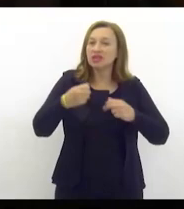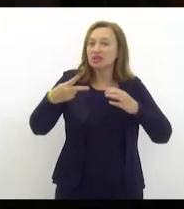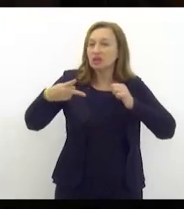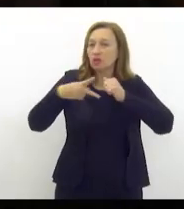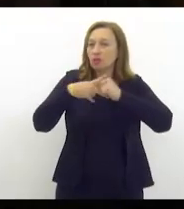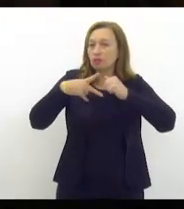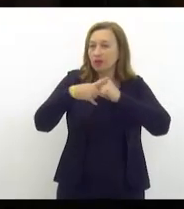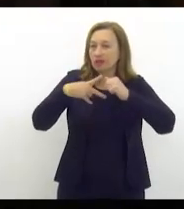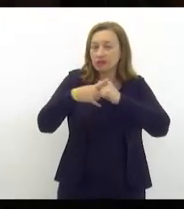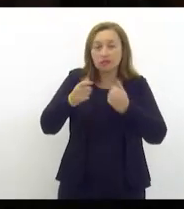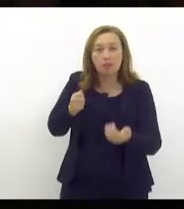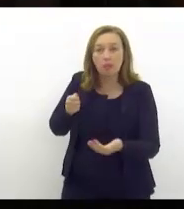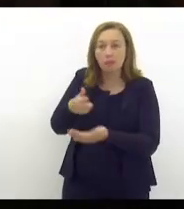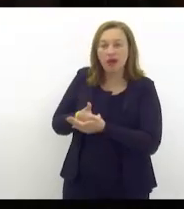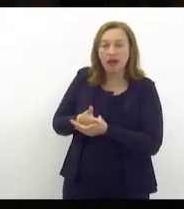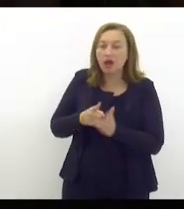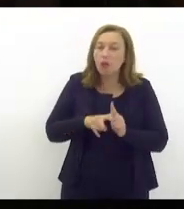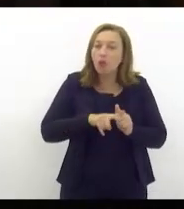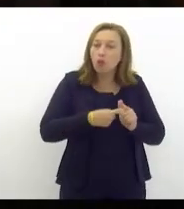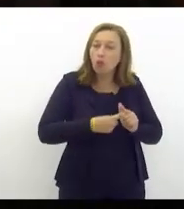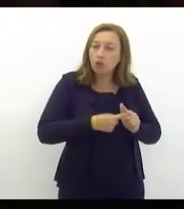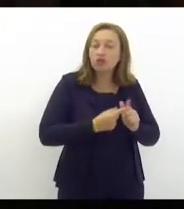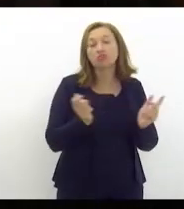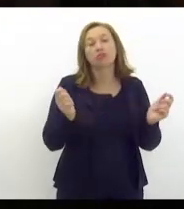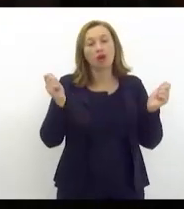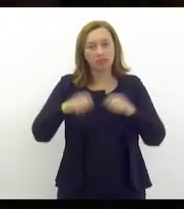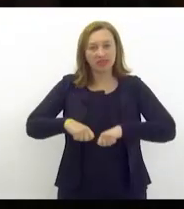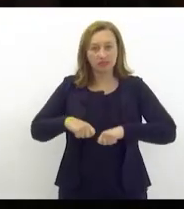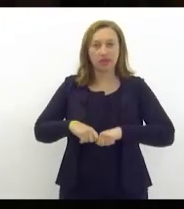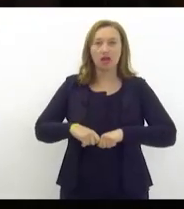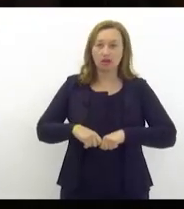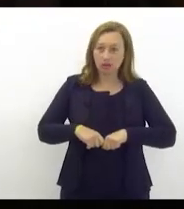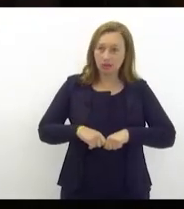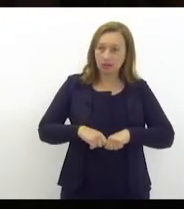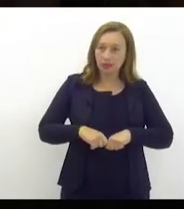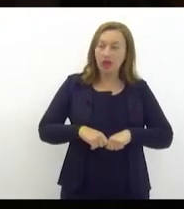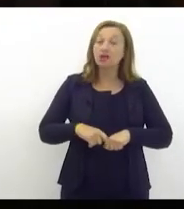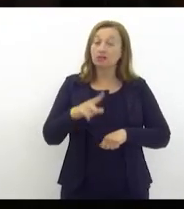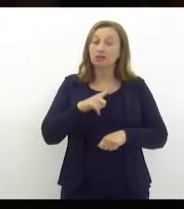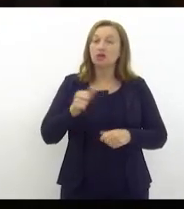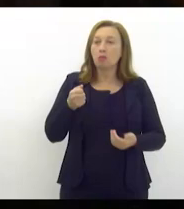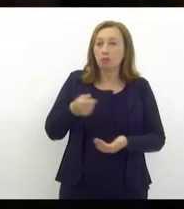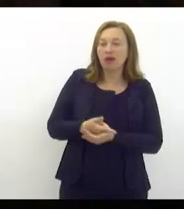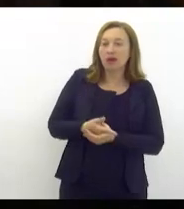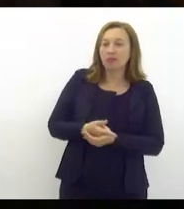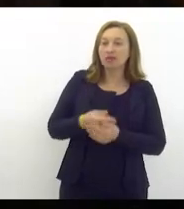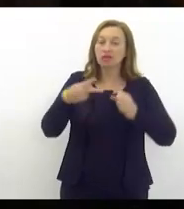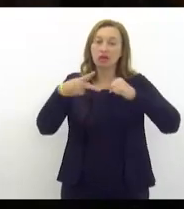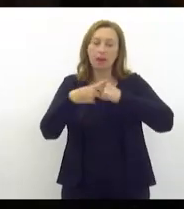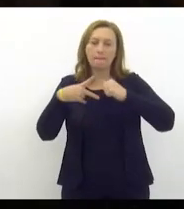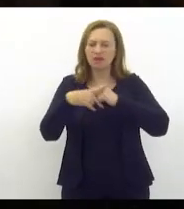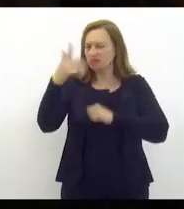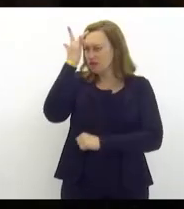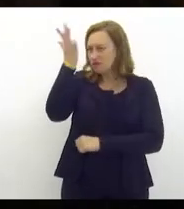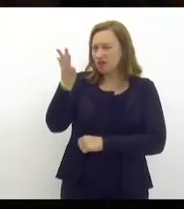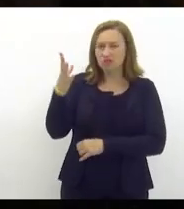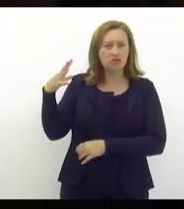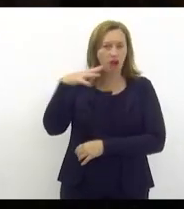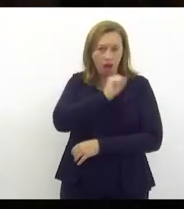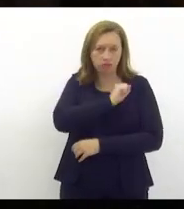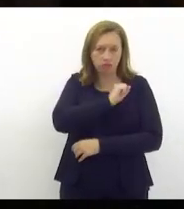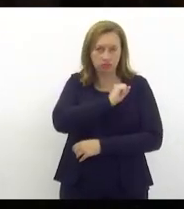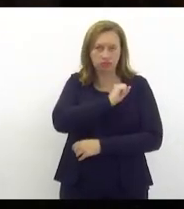de pagamento. Atualizou a possibilidade de haver o pagamento em PIX, que facilita